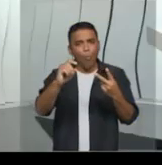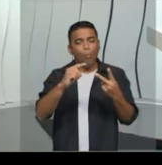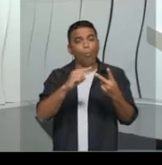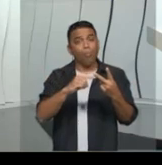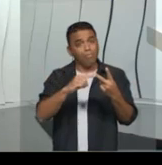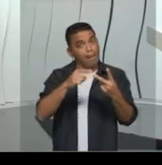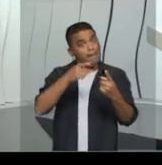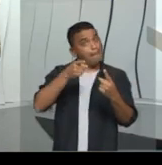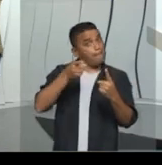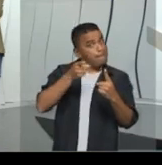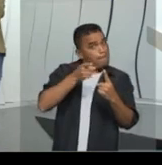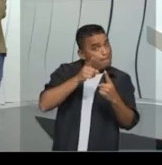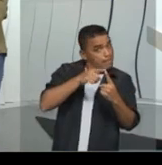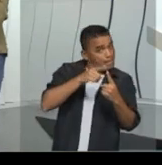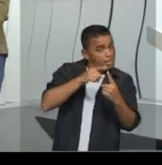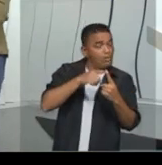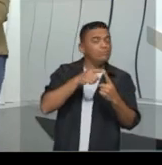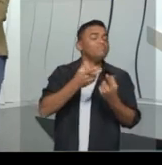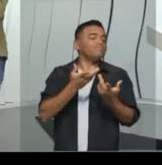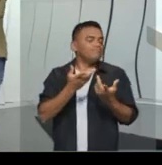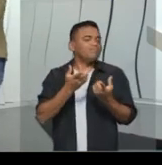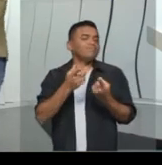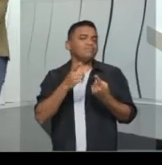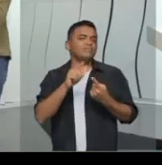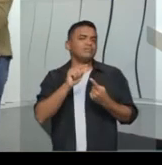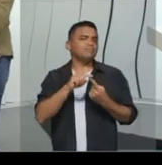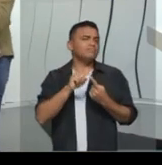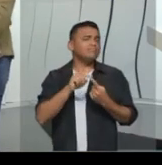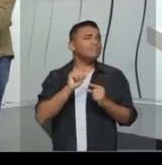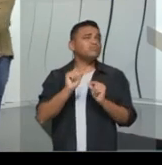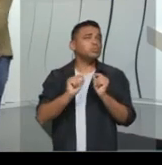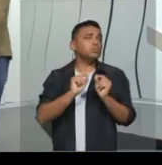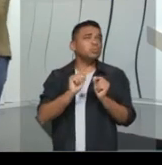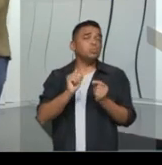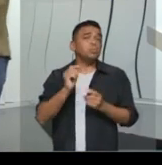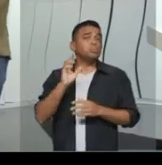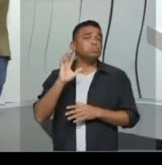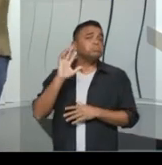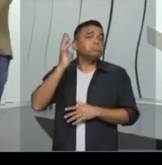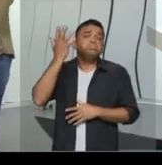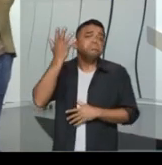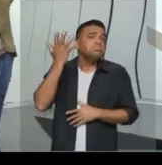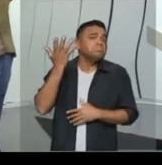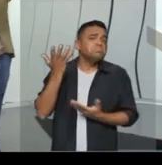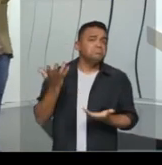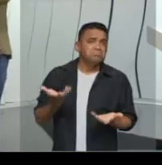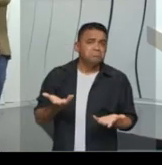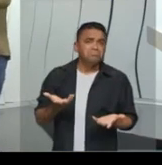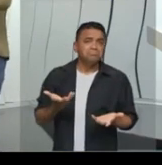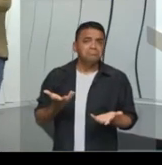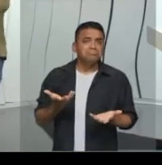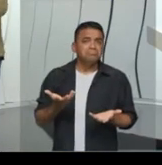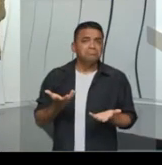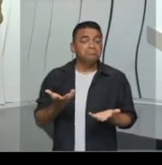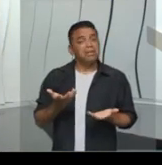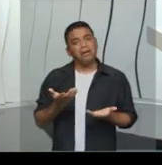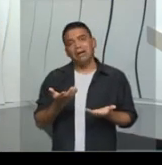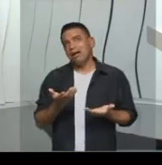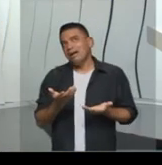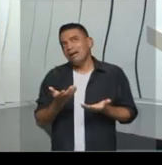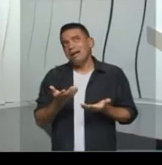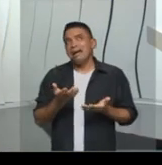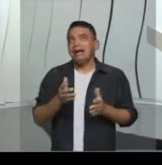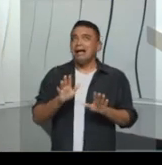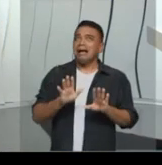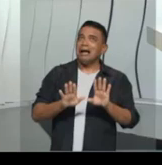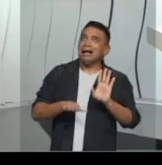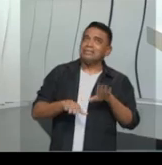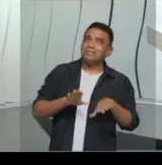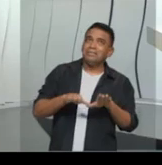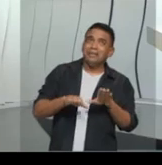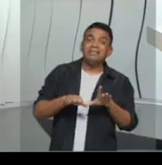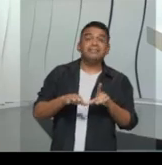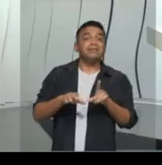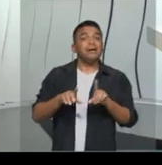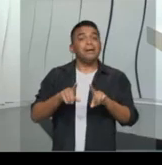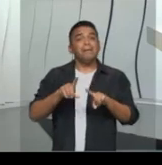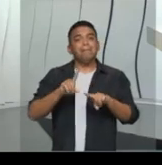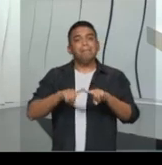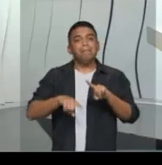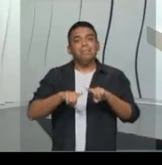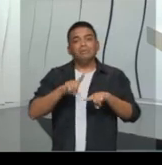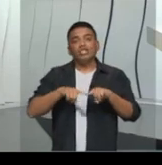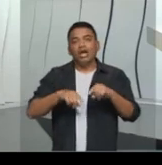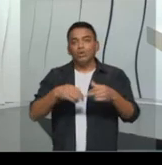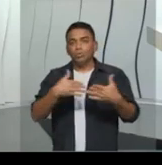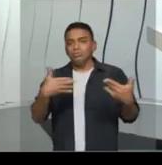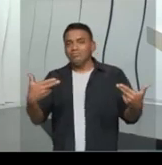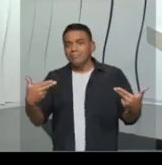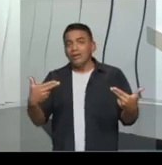Bom, a reflexão se dá dependendo da forma do objeto onde a luz